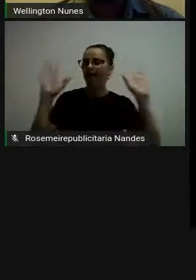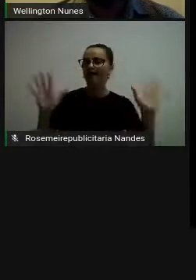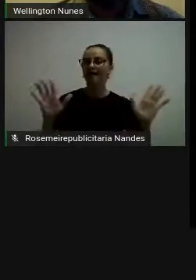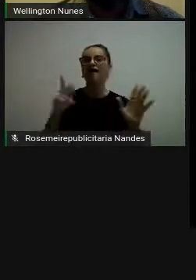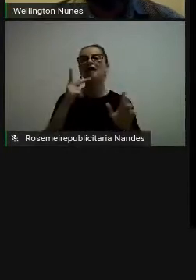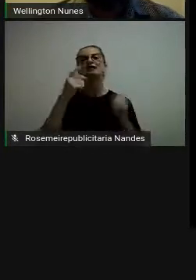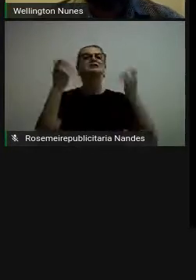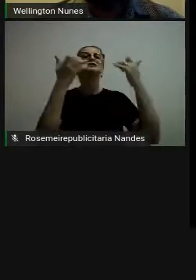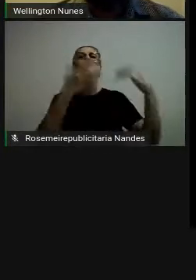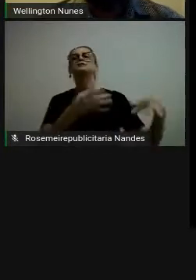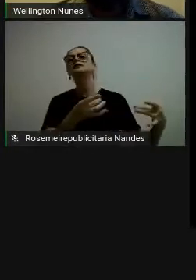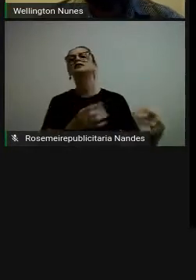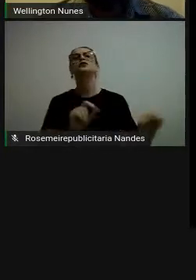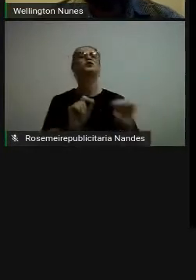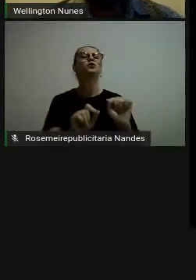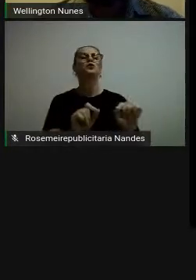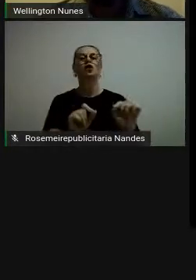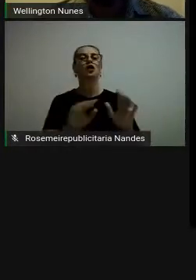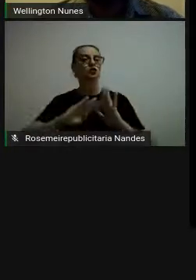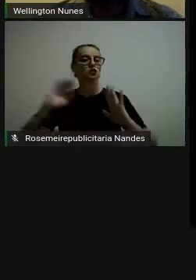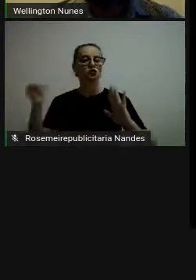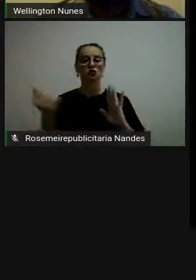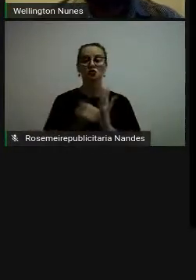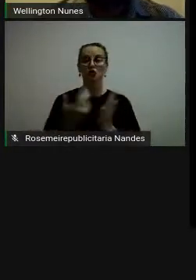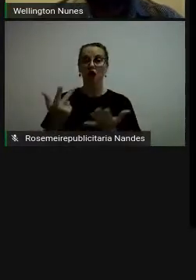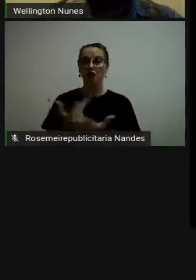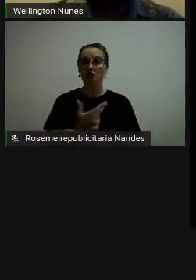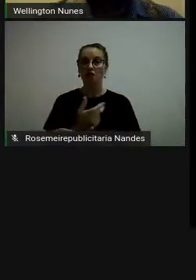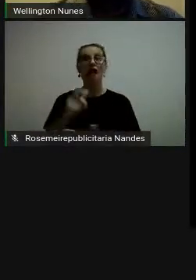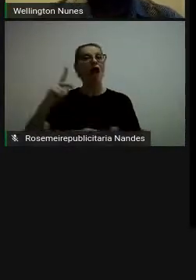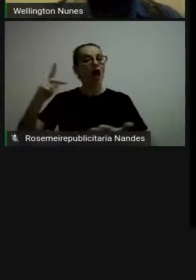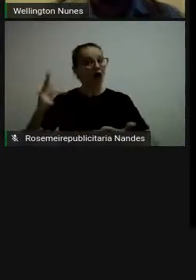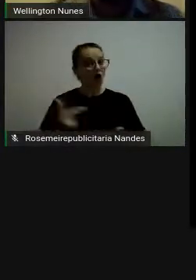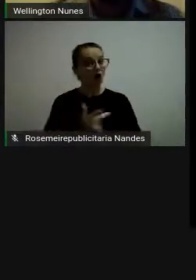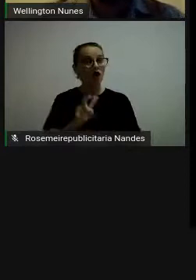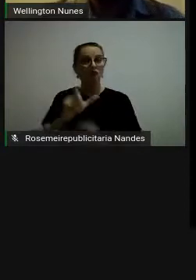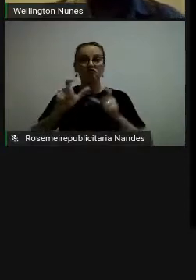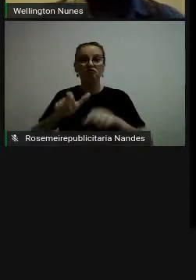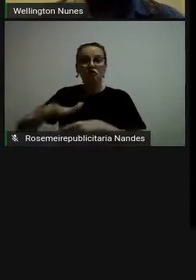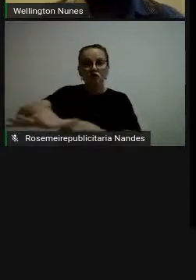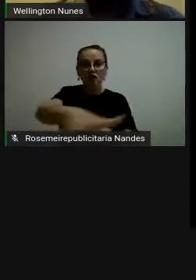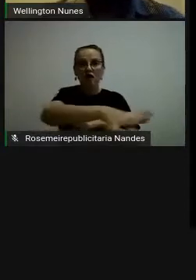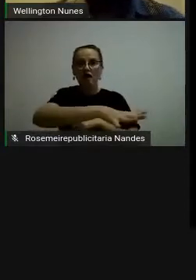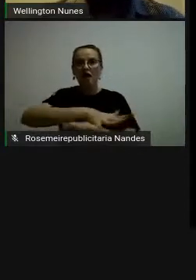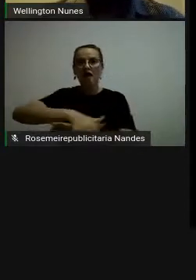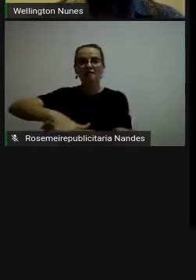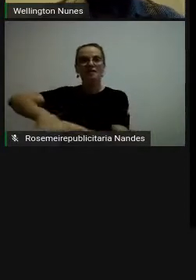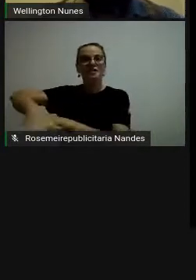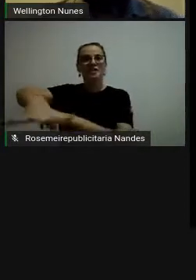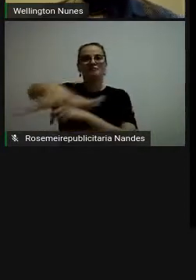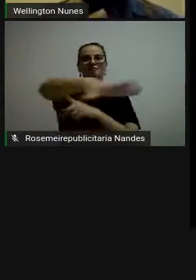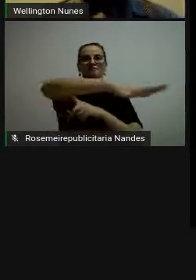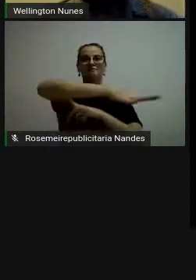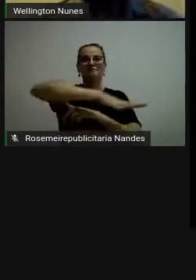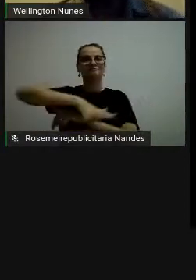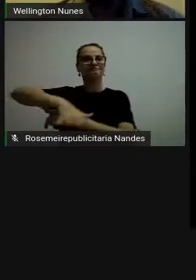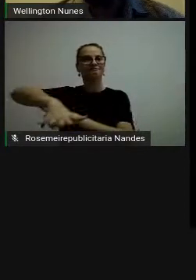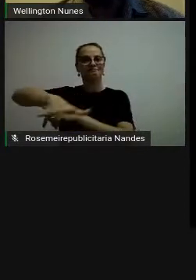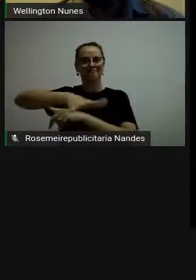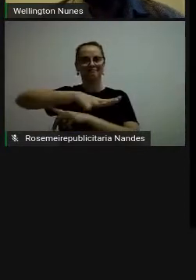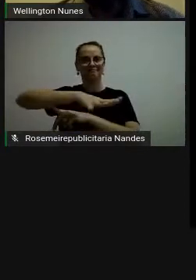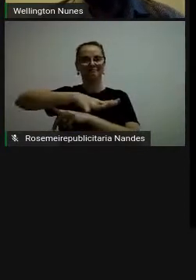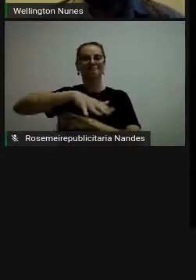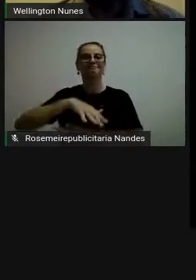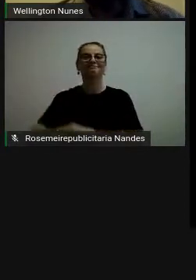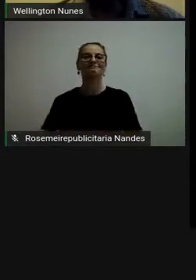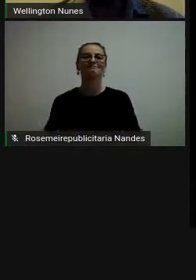num contexto geográfico. E nesse sentido, é interessante você entender esse contexto. Hoje nós